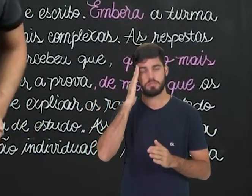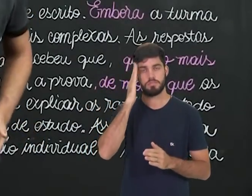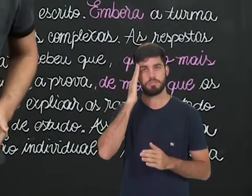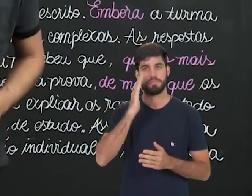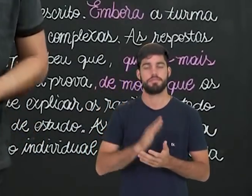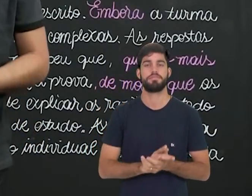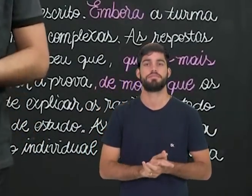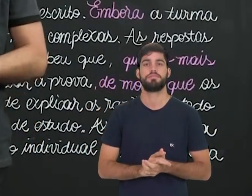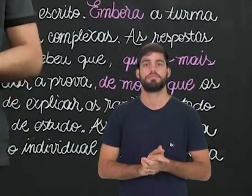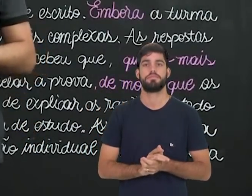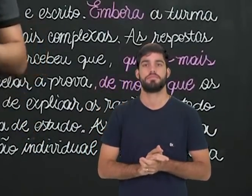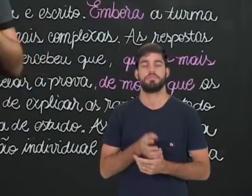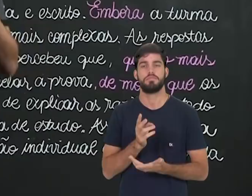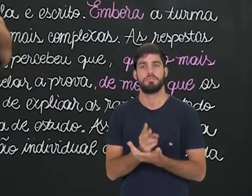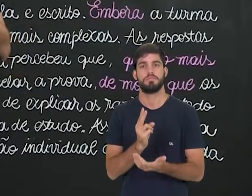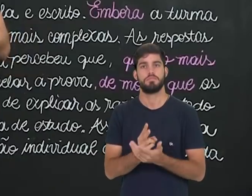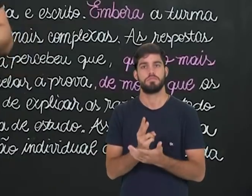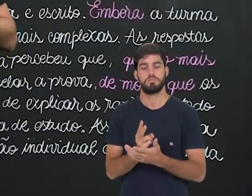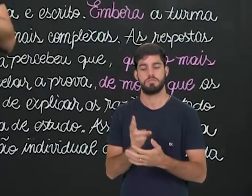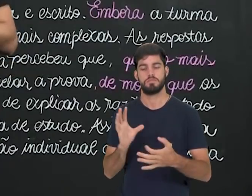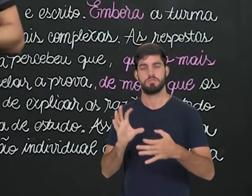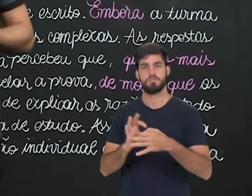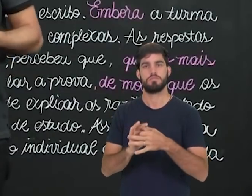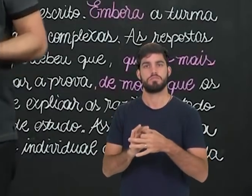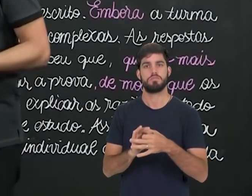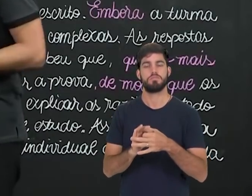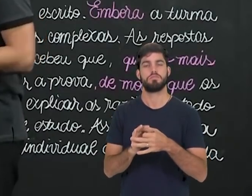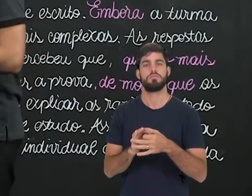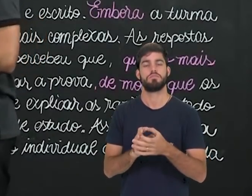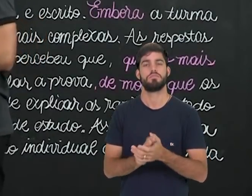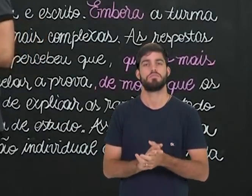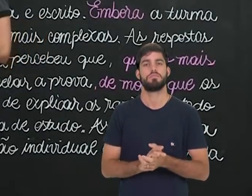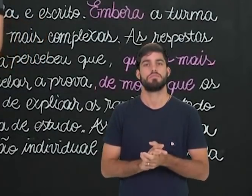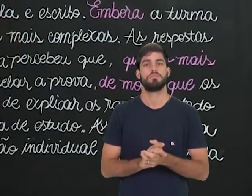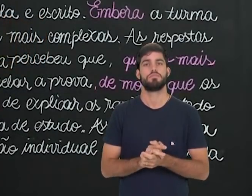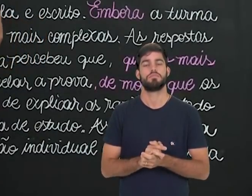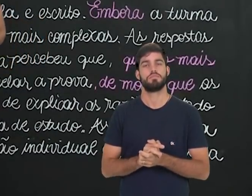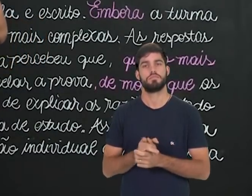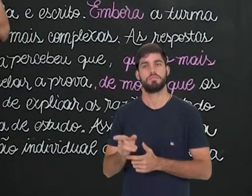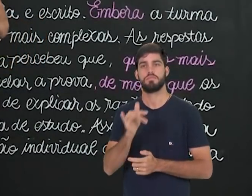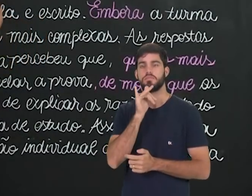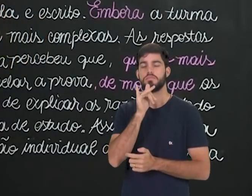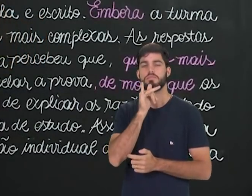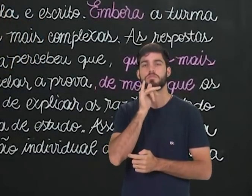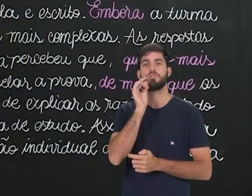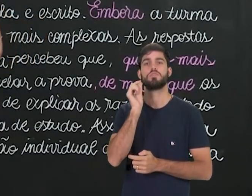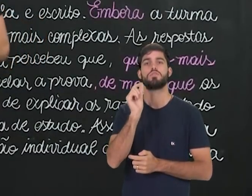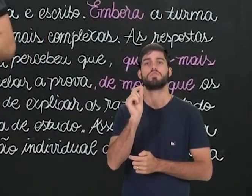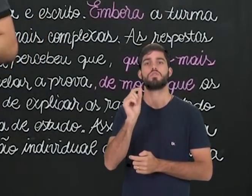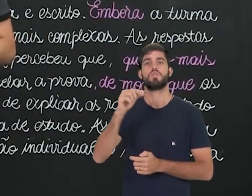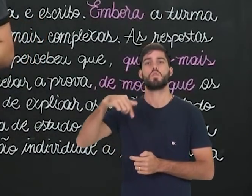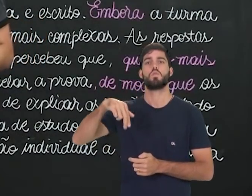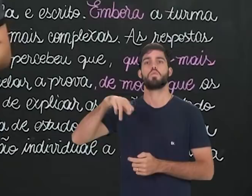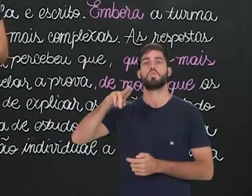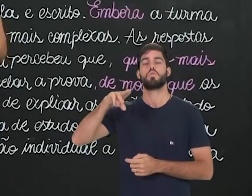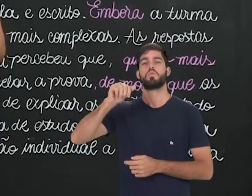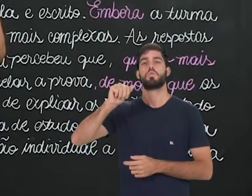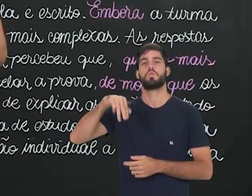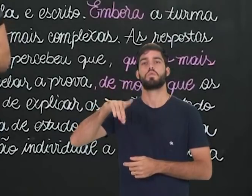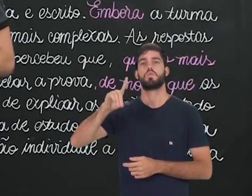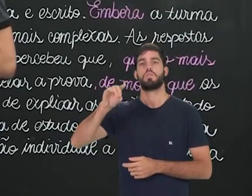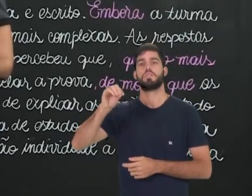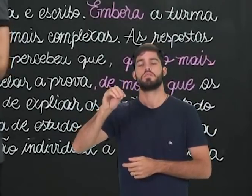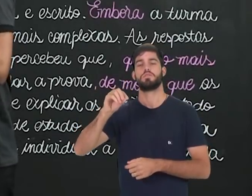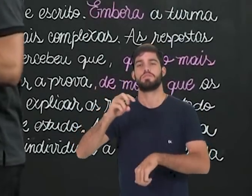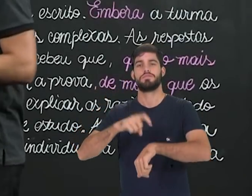é introduzida por uma conjunção, por um conectivo, por um operador, né, que a gente chama de conectivo. Nesse caso, desse exemplo que eu te dei, o quando, que marca uma ideia